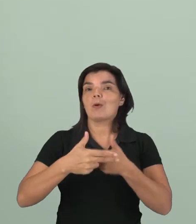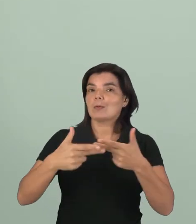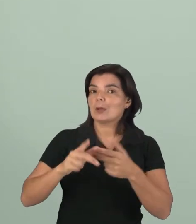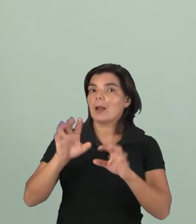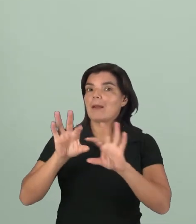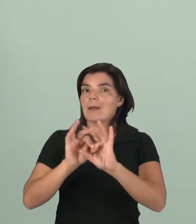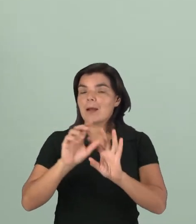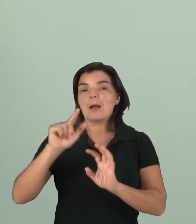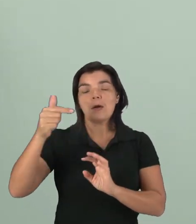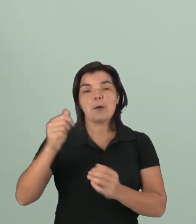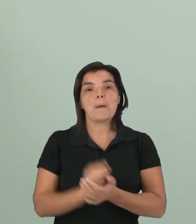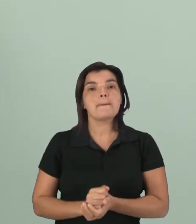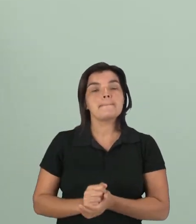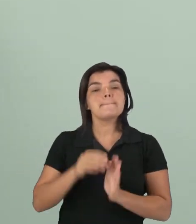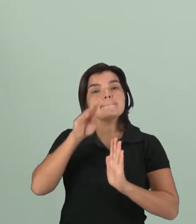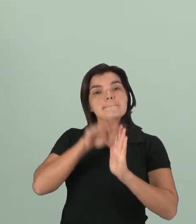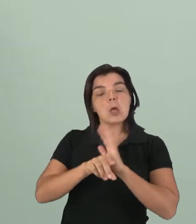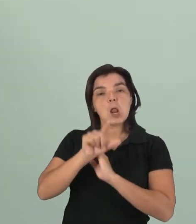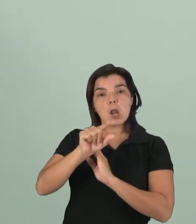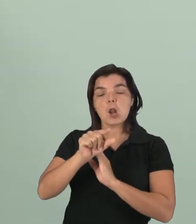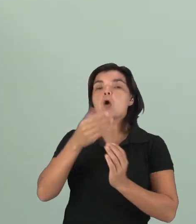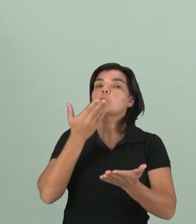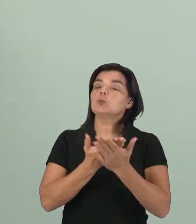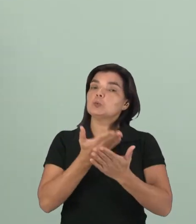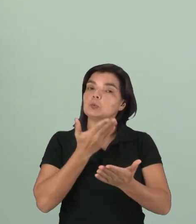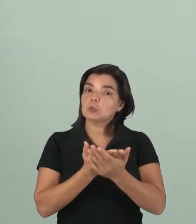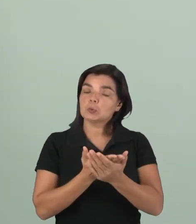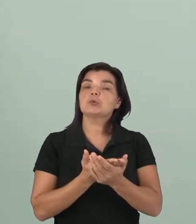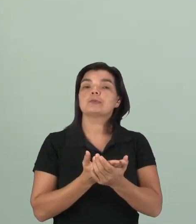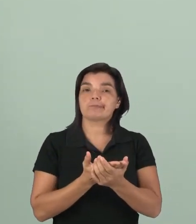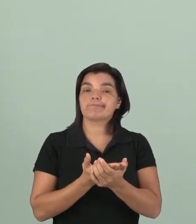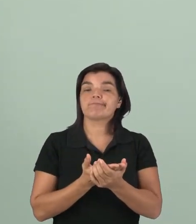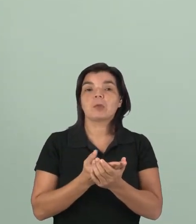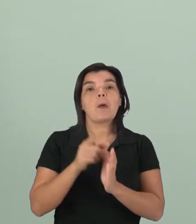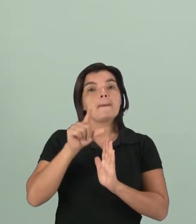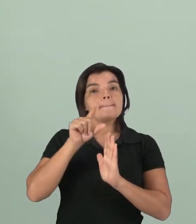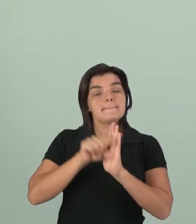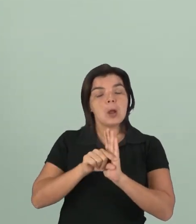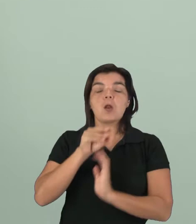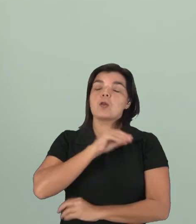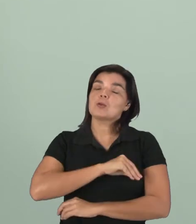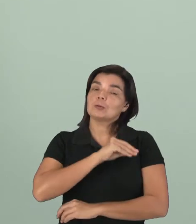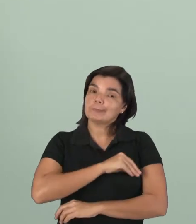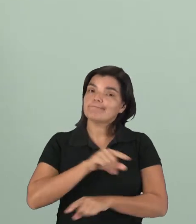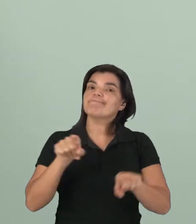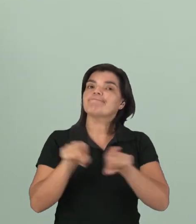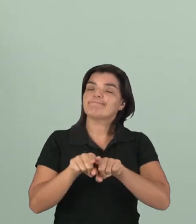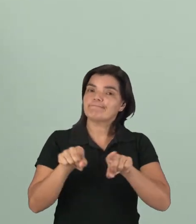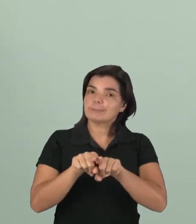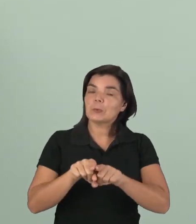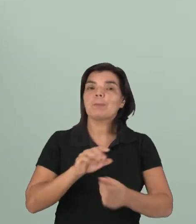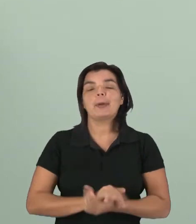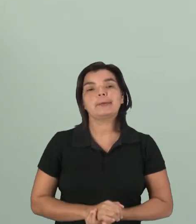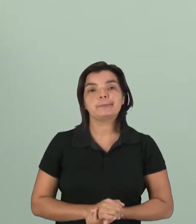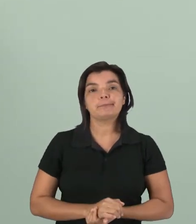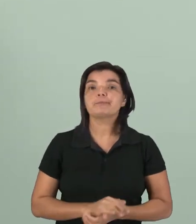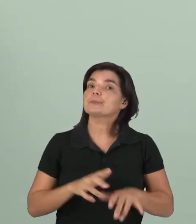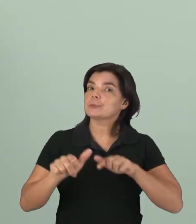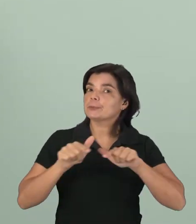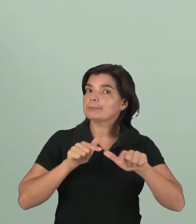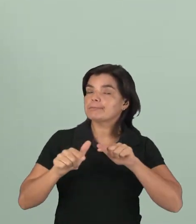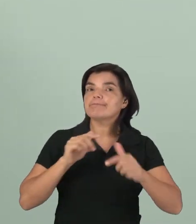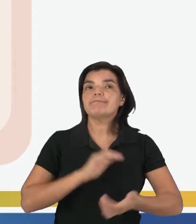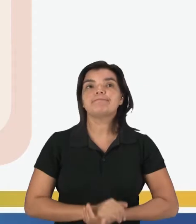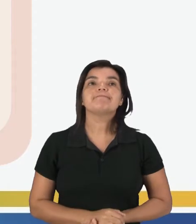outra. Menor nível de instrução, menor escolaridade, menor ganho real quando se trata do mercado de